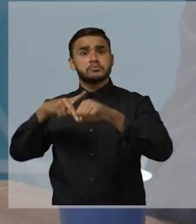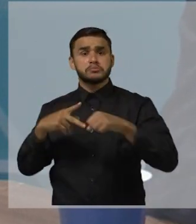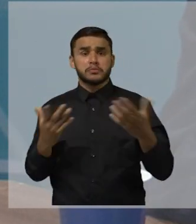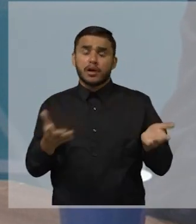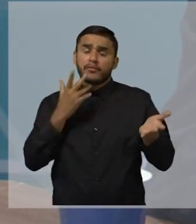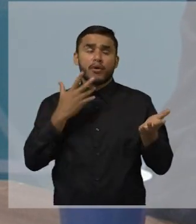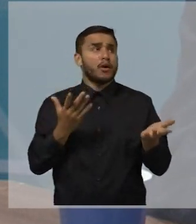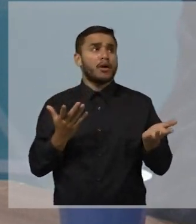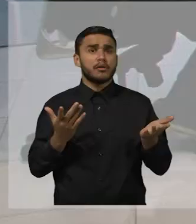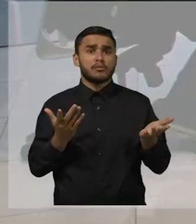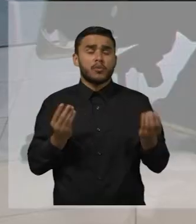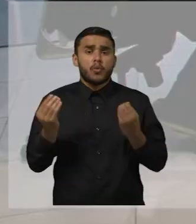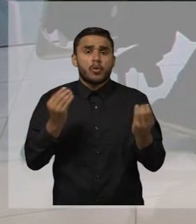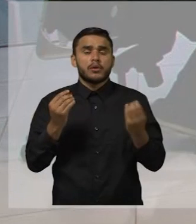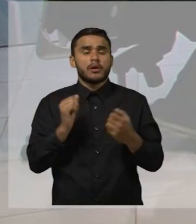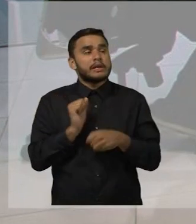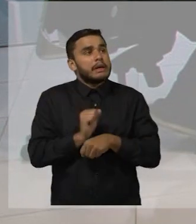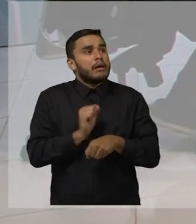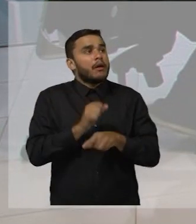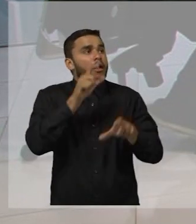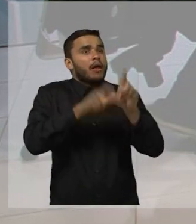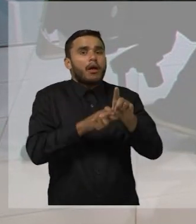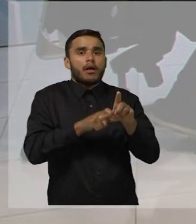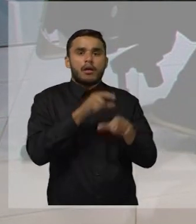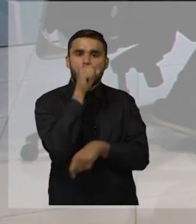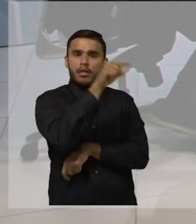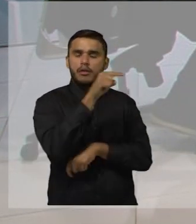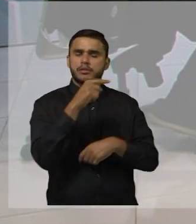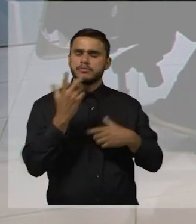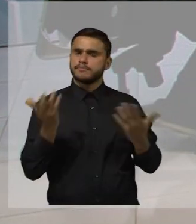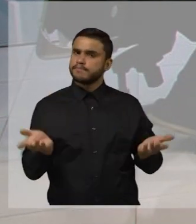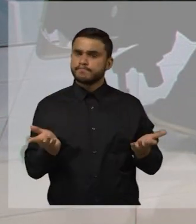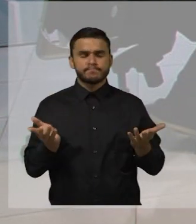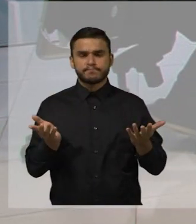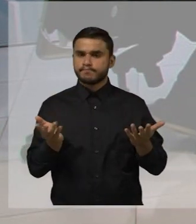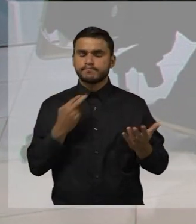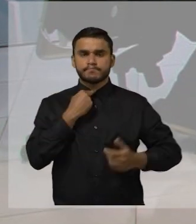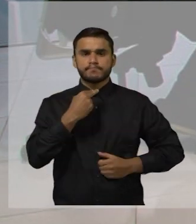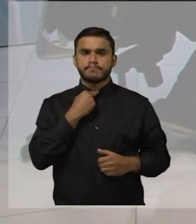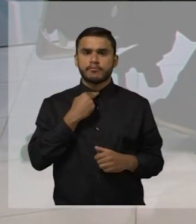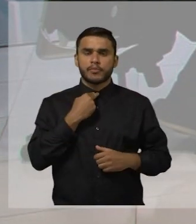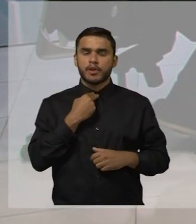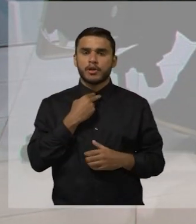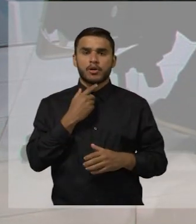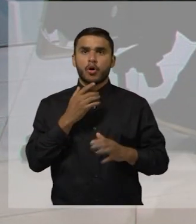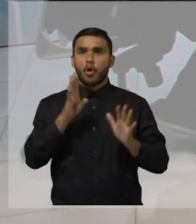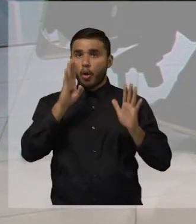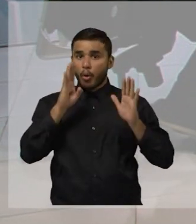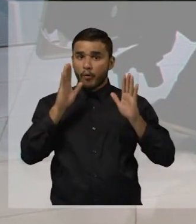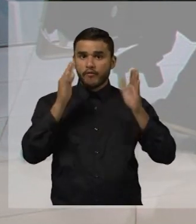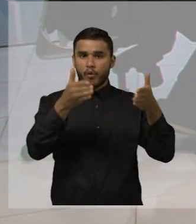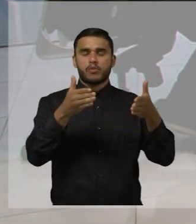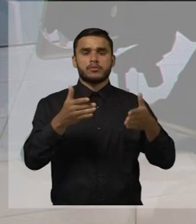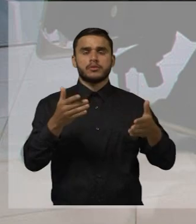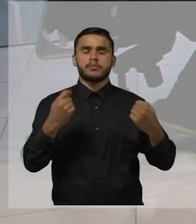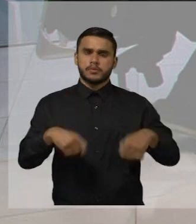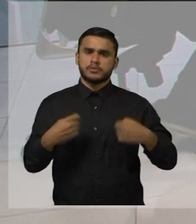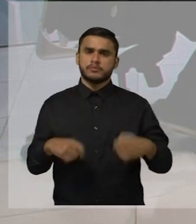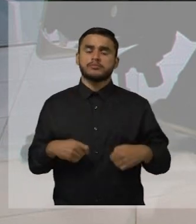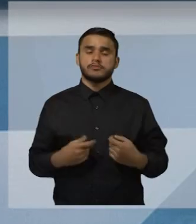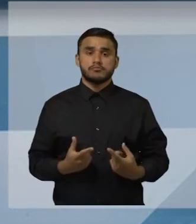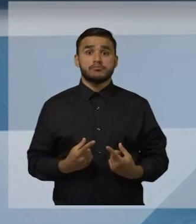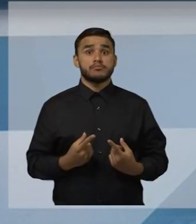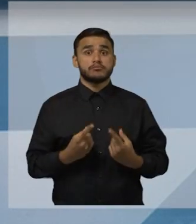para imaginar que você vai encontrar soluções por esse caminho preponderantemente. É claro que você tem que investir